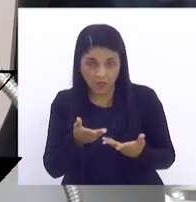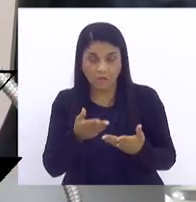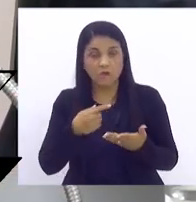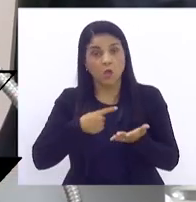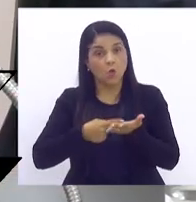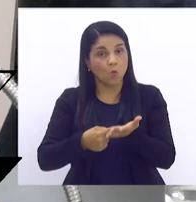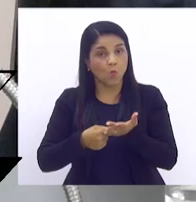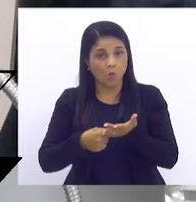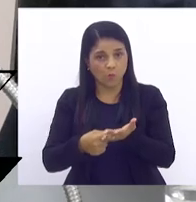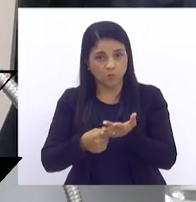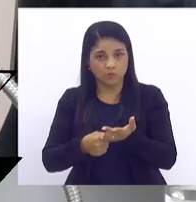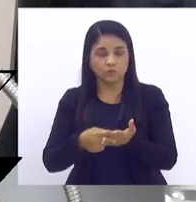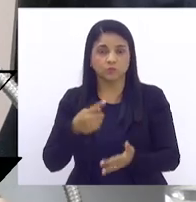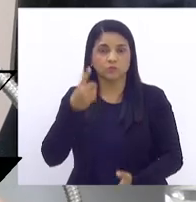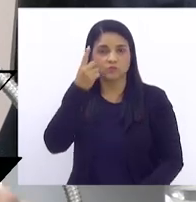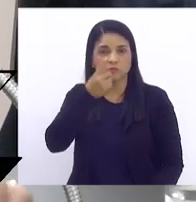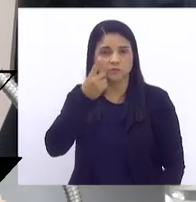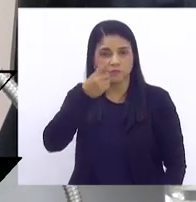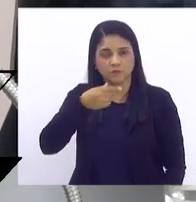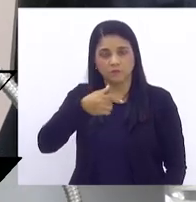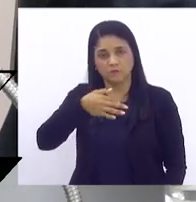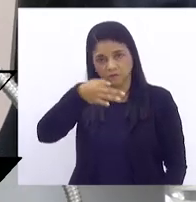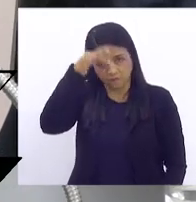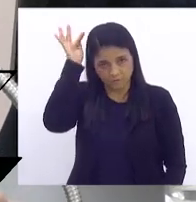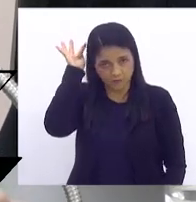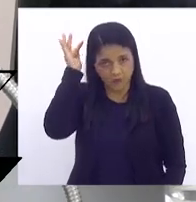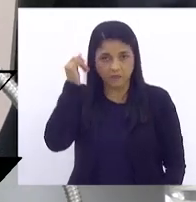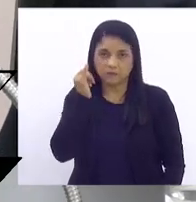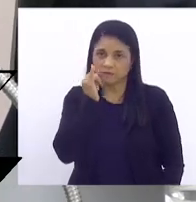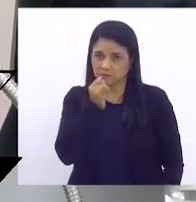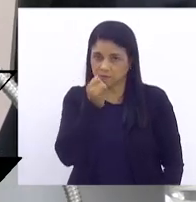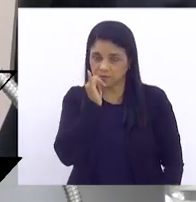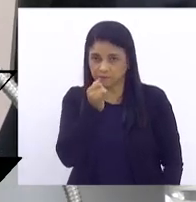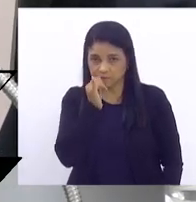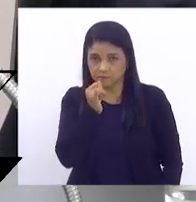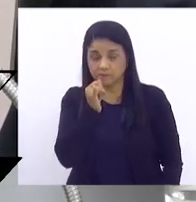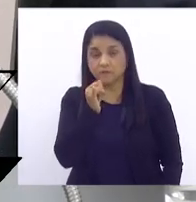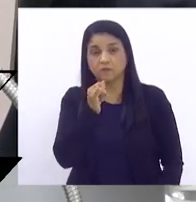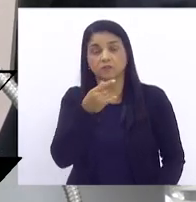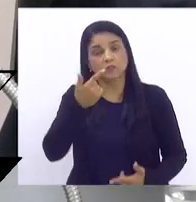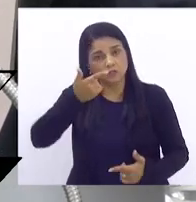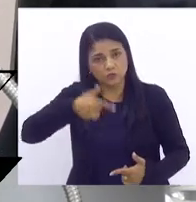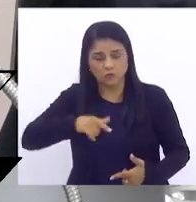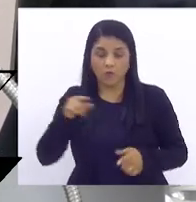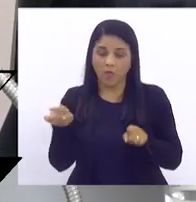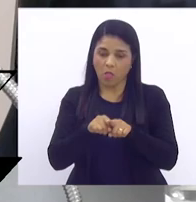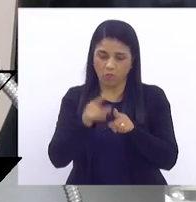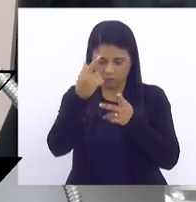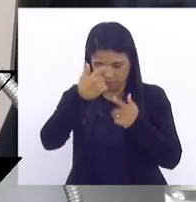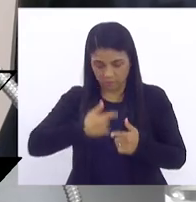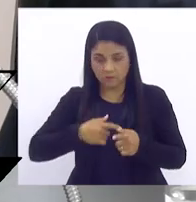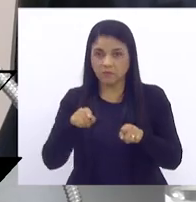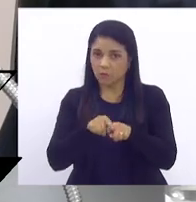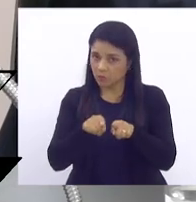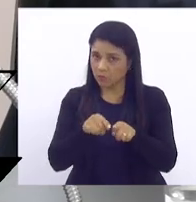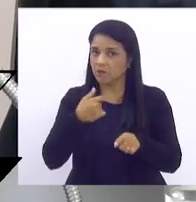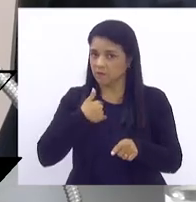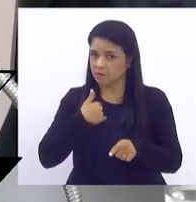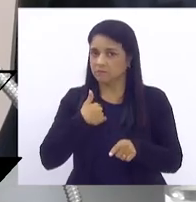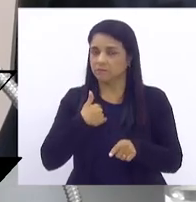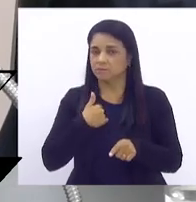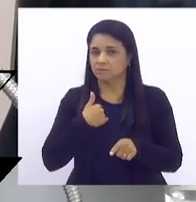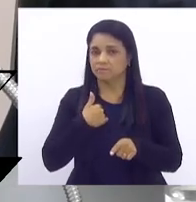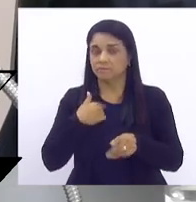aqui, já em nome do deputado Fred Pacheco, que é o relator, da gente refazer, e eu também, porque eu considero que